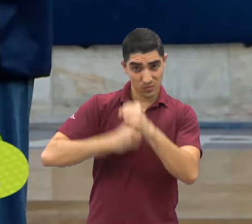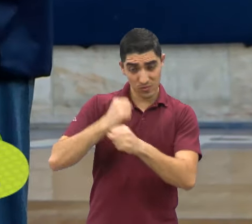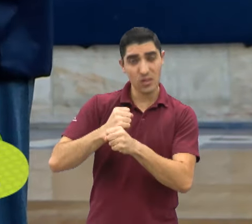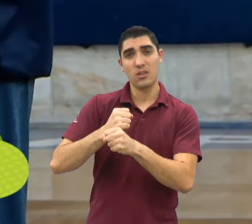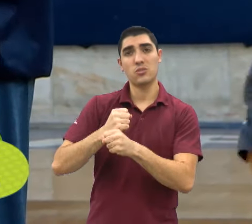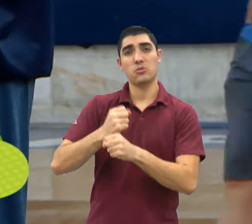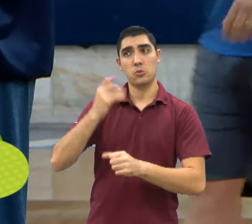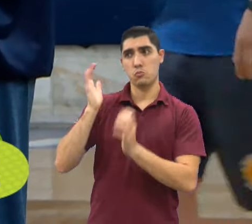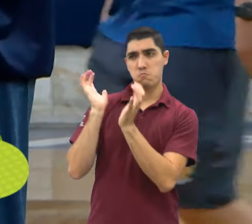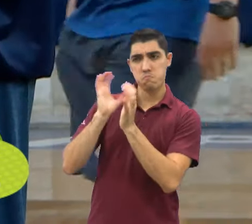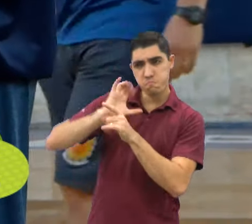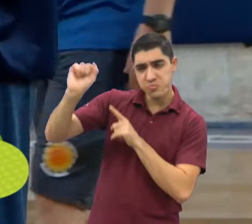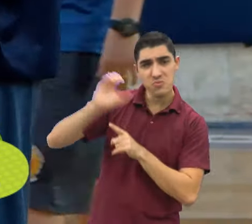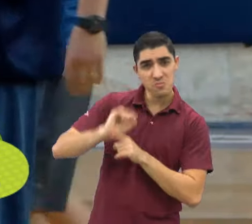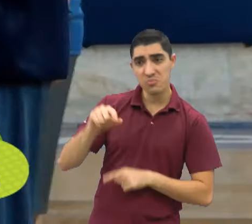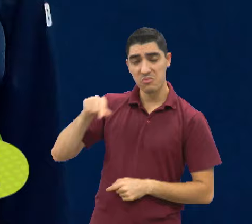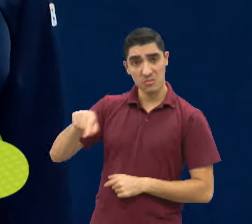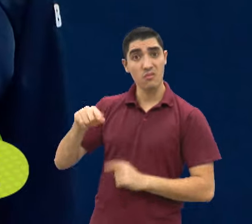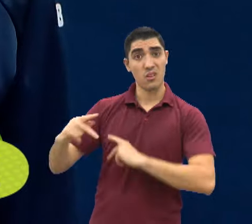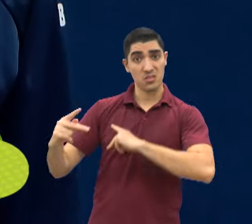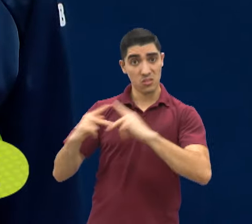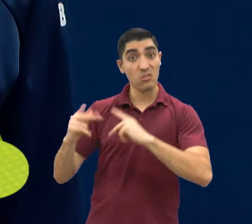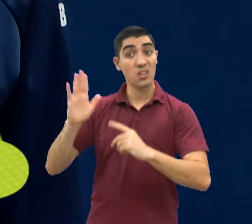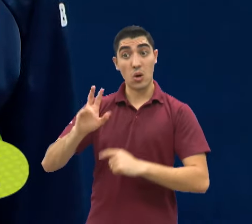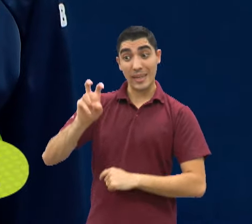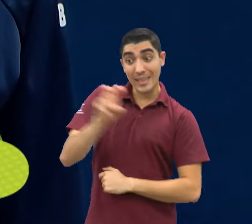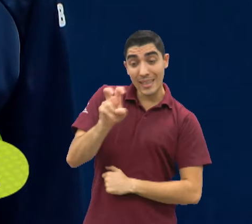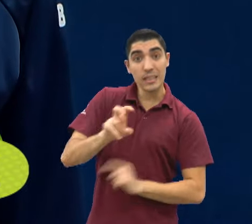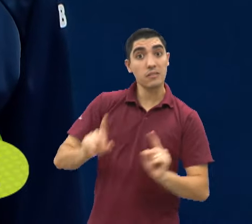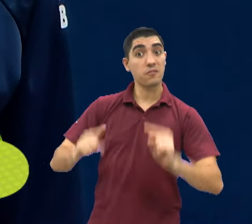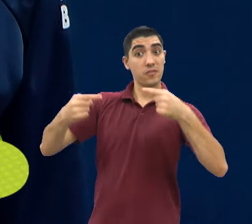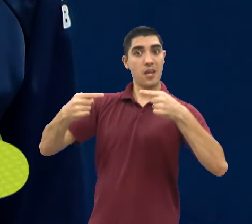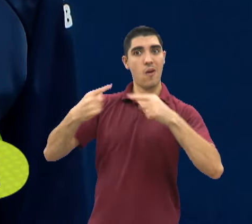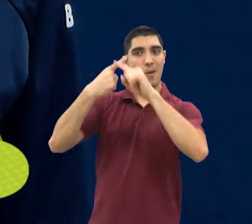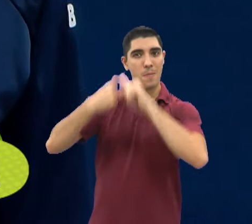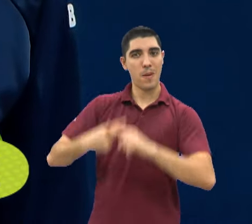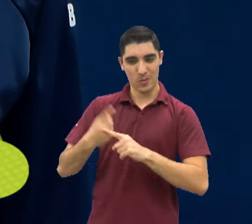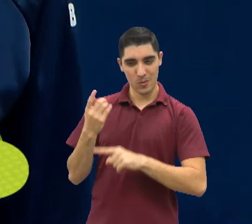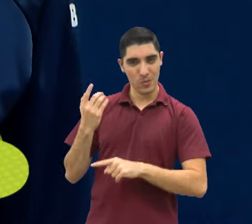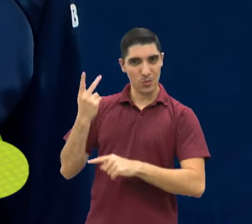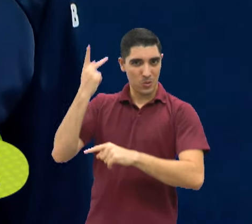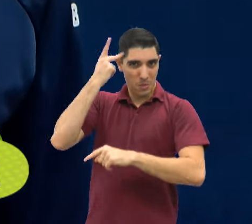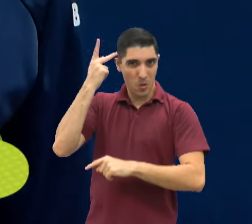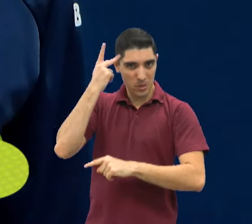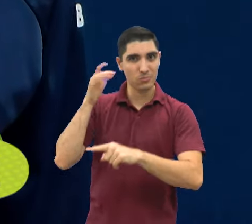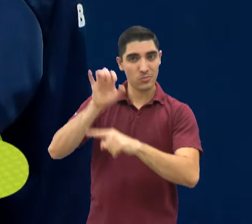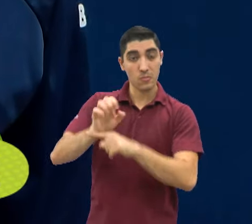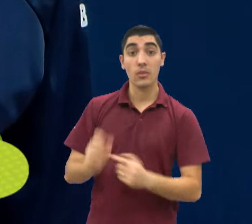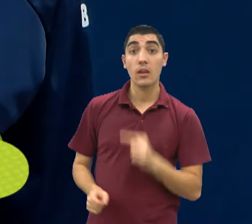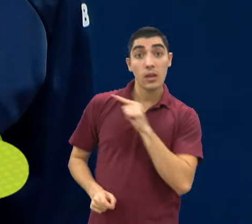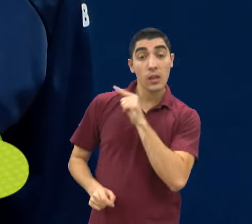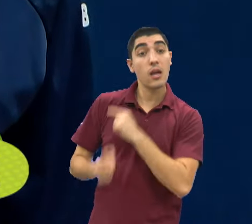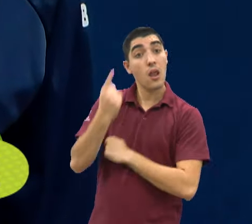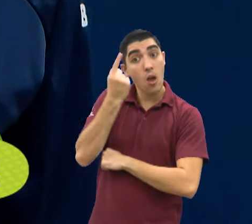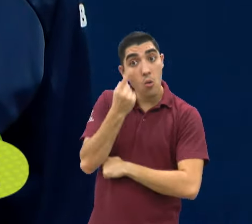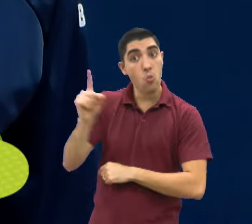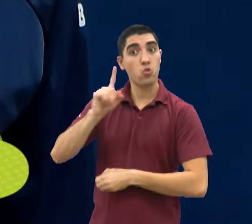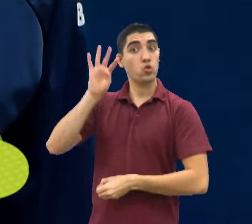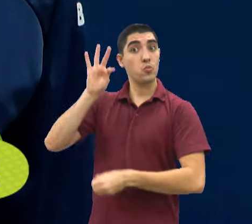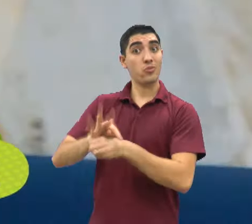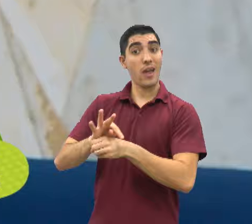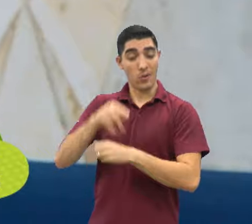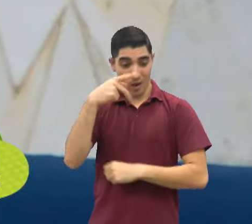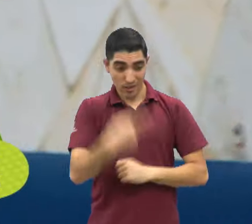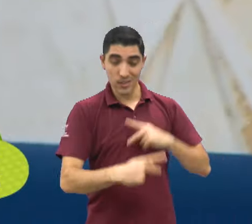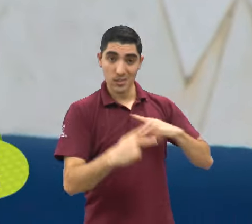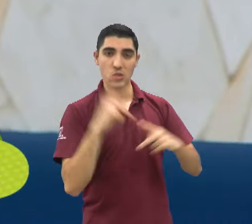para sua 5ª final de estadual. E ao lado dele, o último técnico a levantar o troféu de campeão paulista por